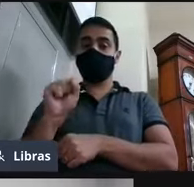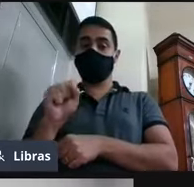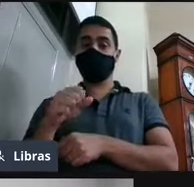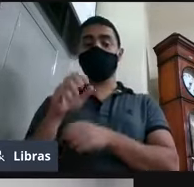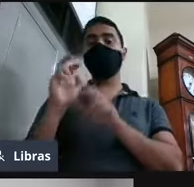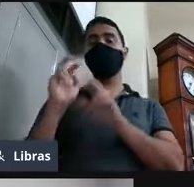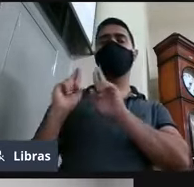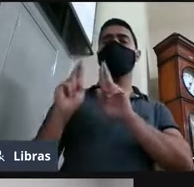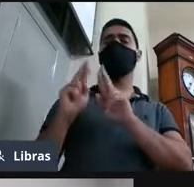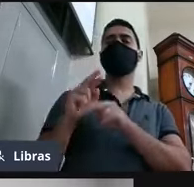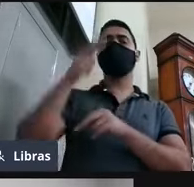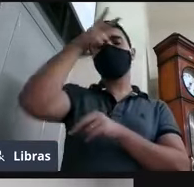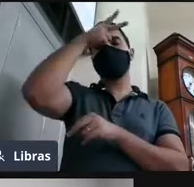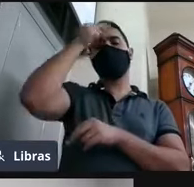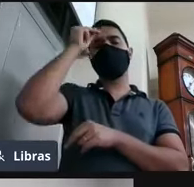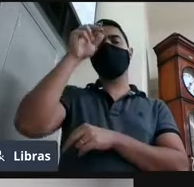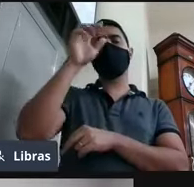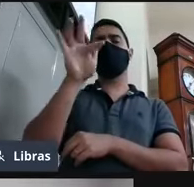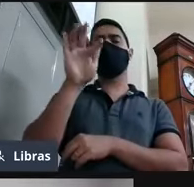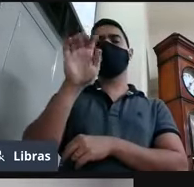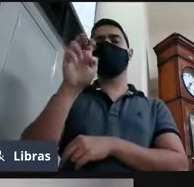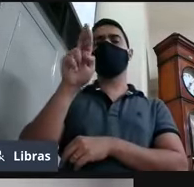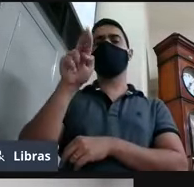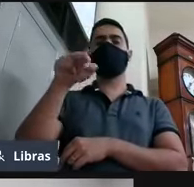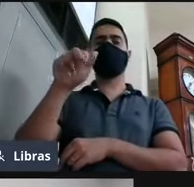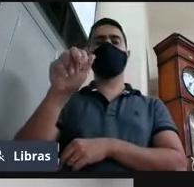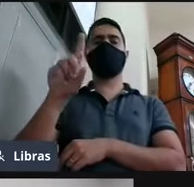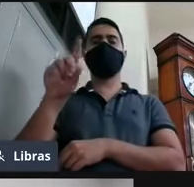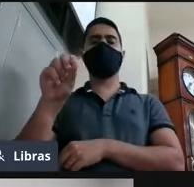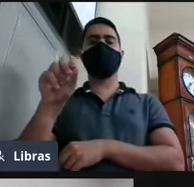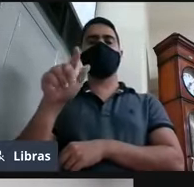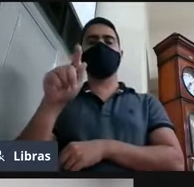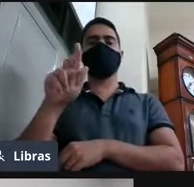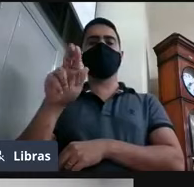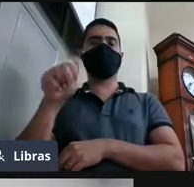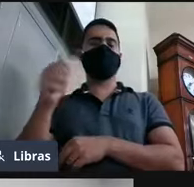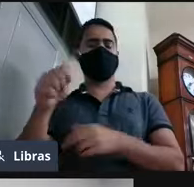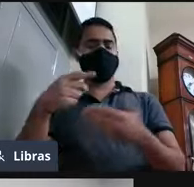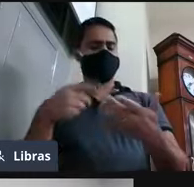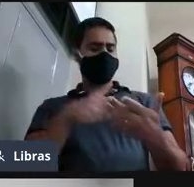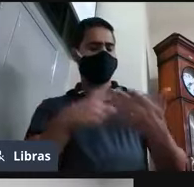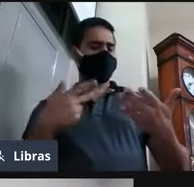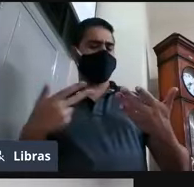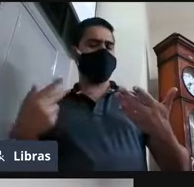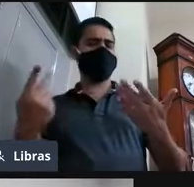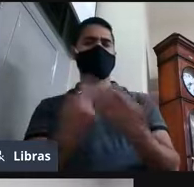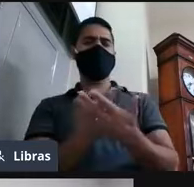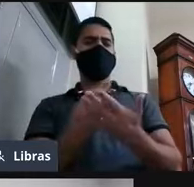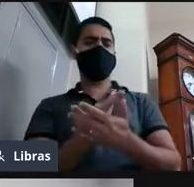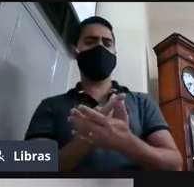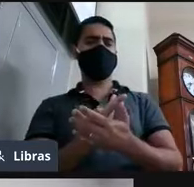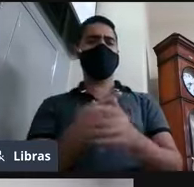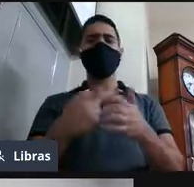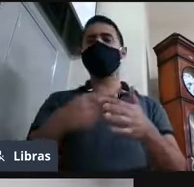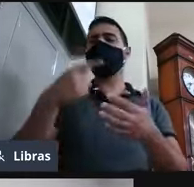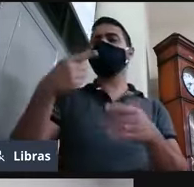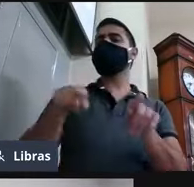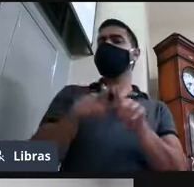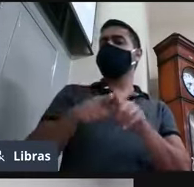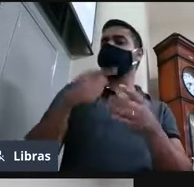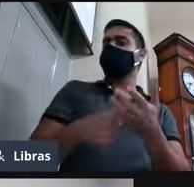do prefeito, senhor Luiz Fernando Furtado da Graça, em face de algumas irregularidades e impropriedades a seguir elencadas com as determinações